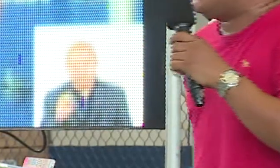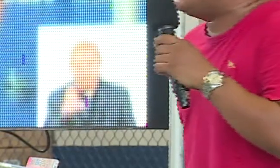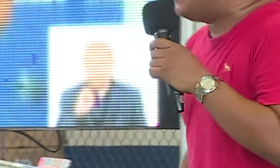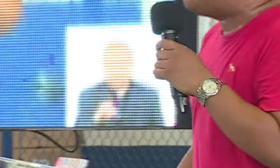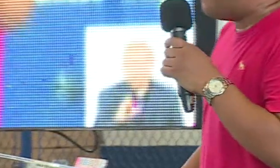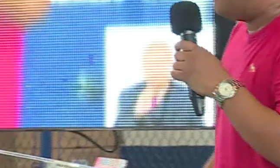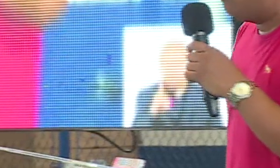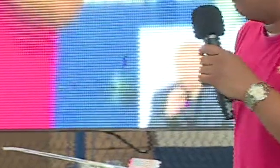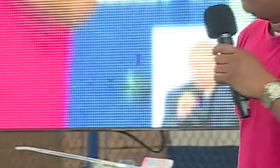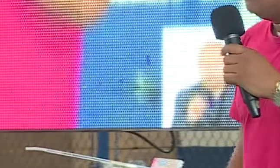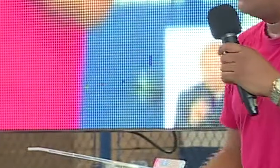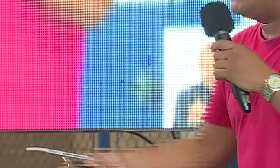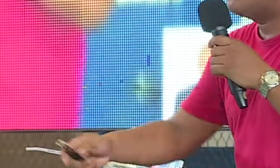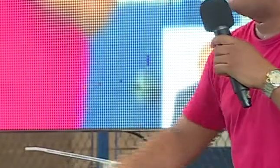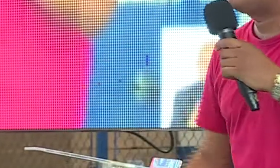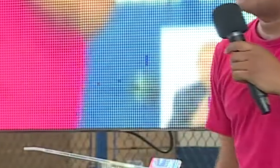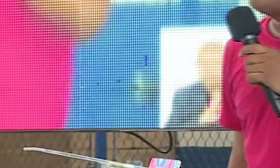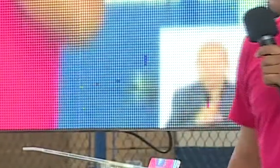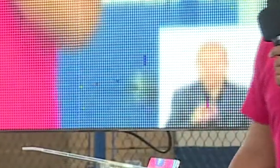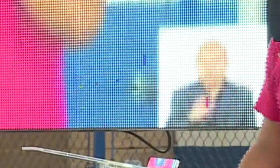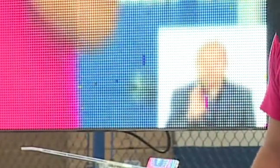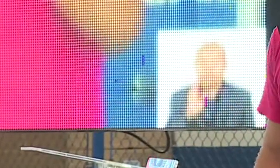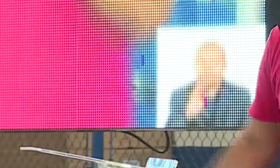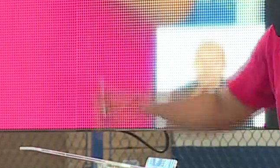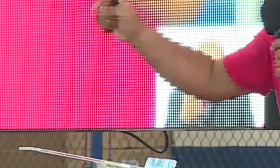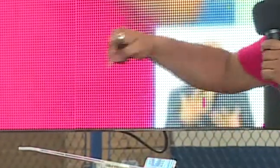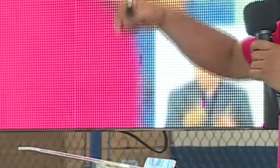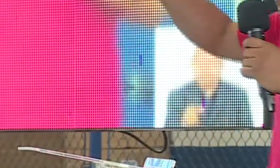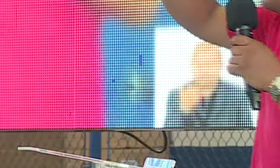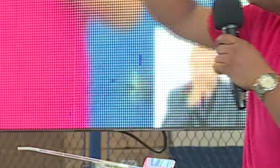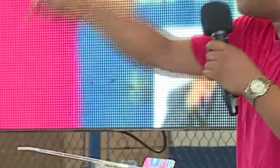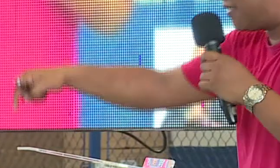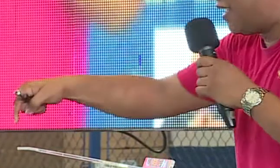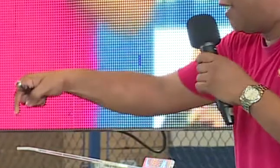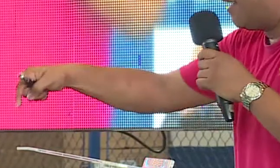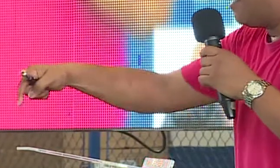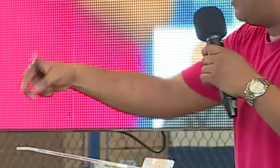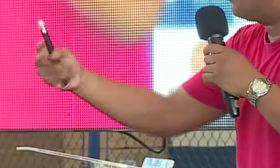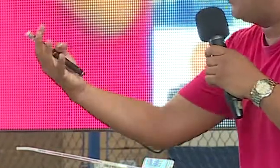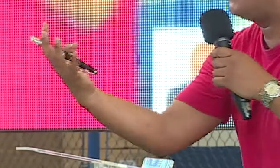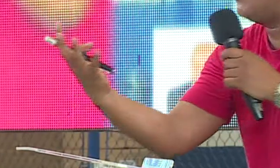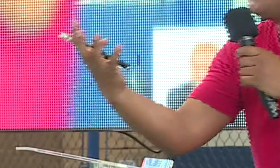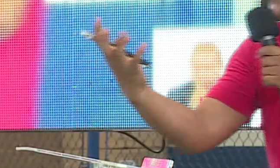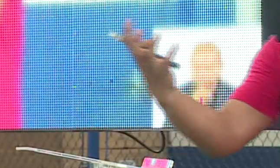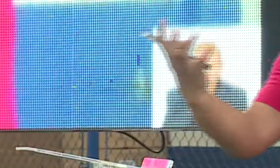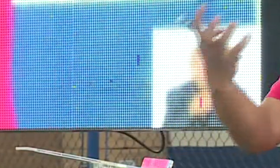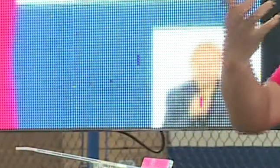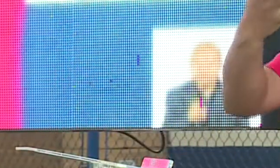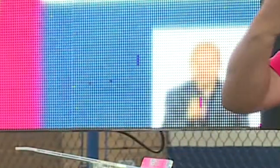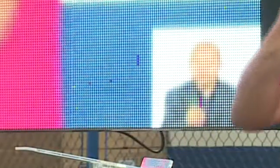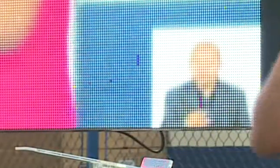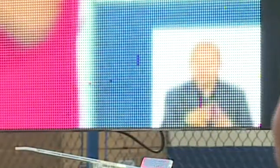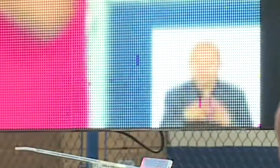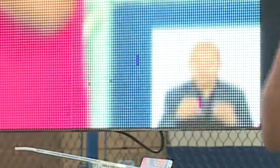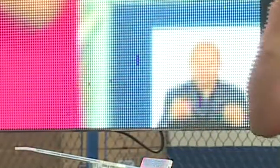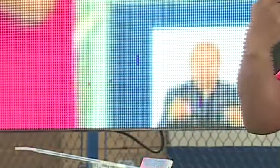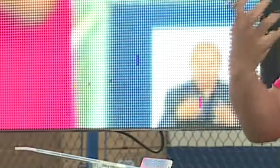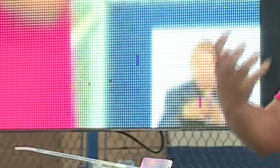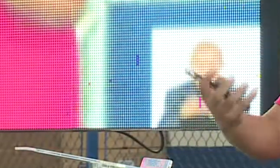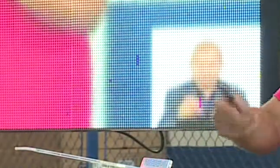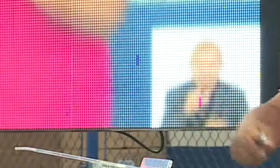quer derreter ferro, você tem que fazer o que com ele? Aquecer. Então ele tem que